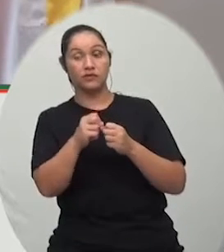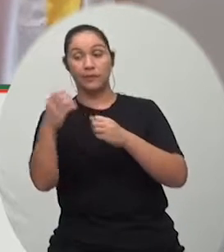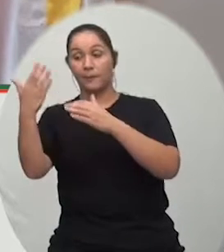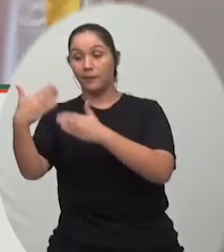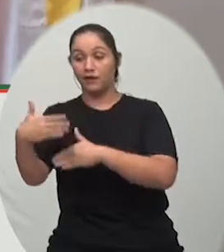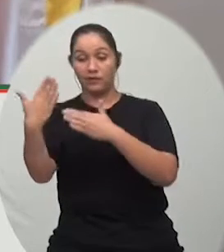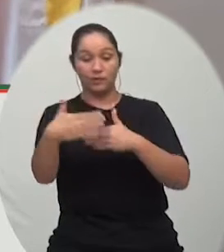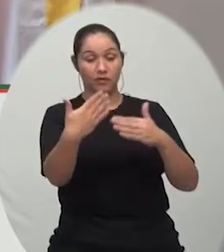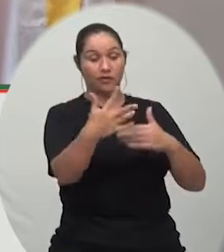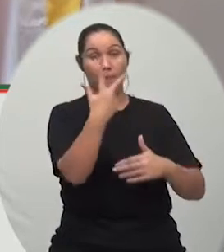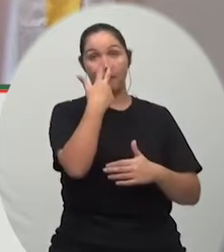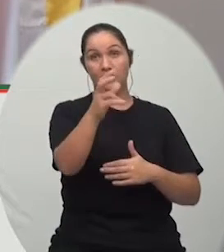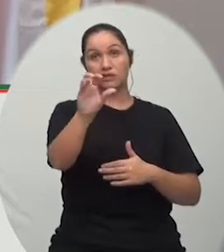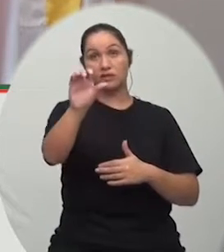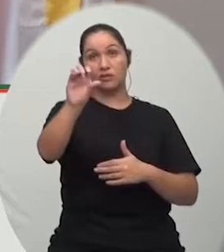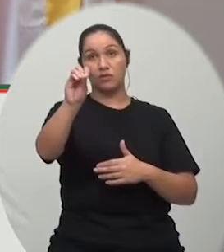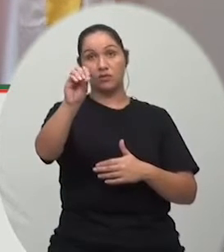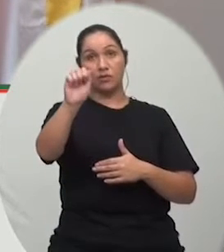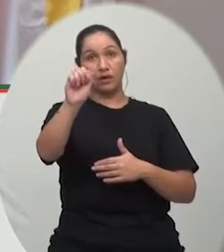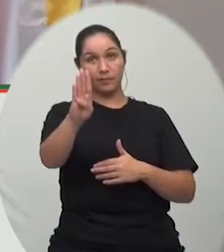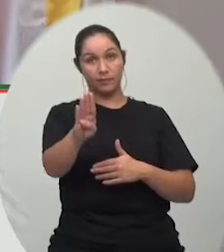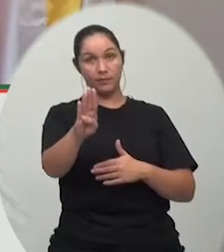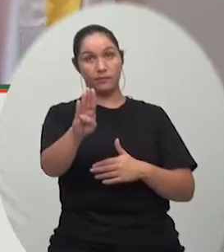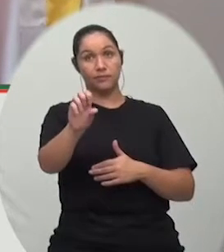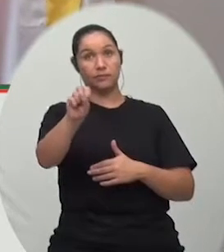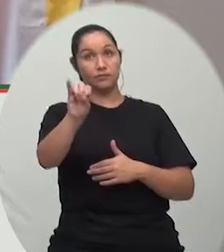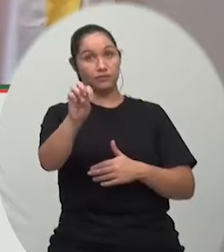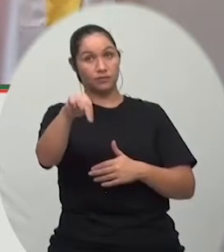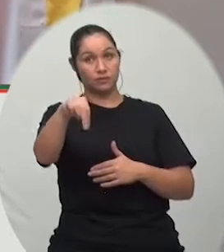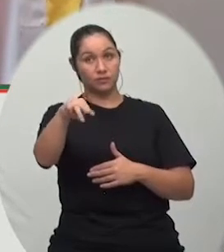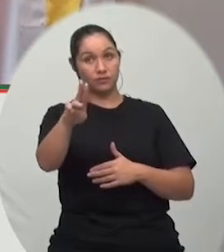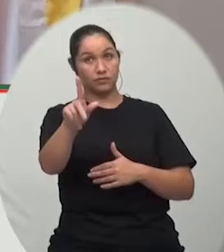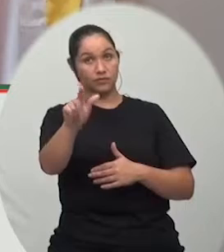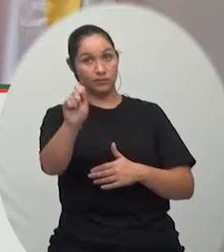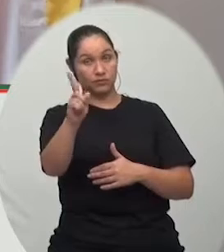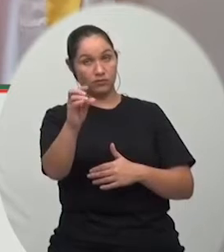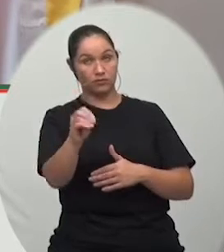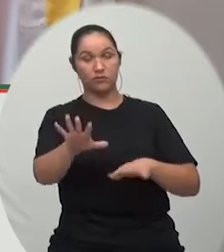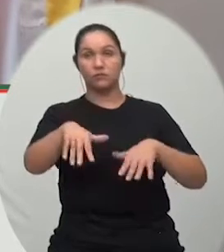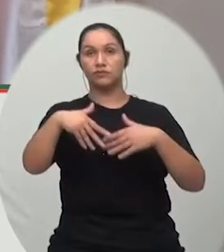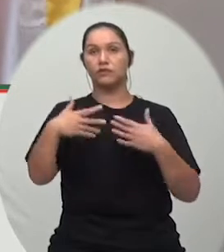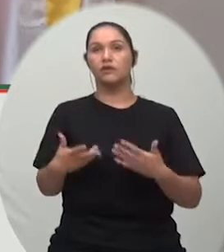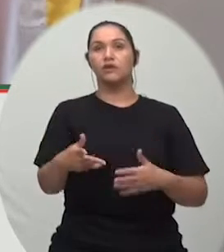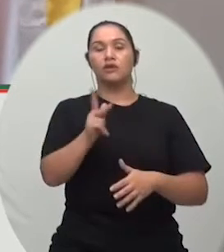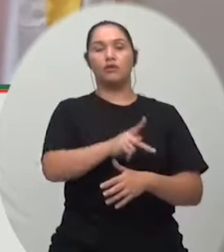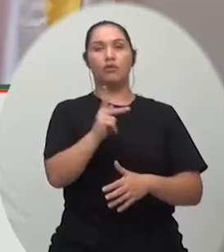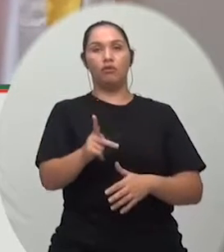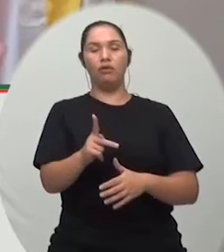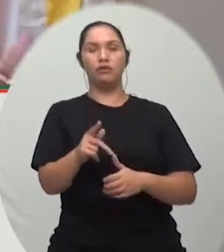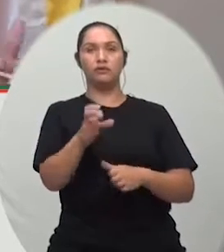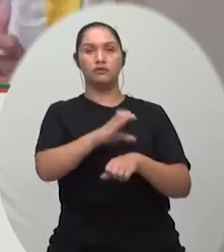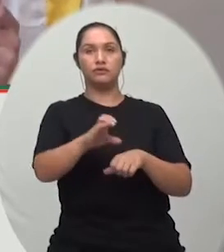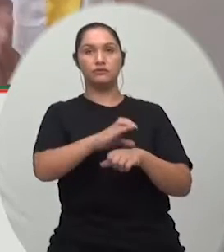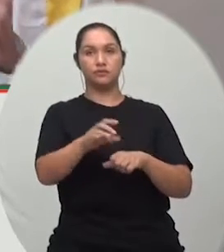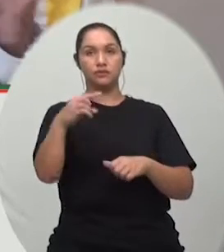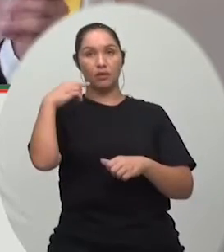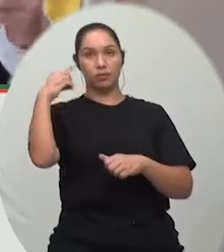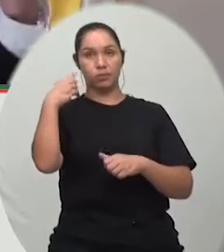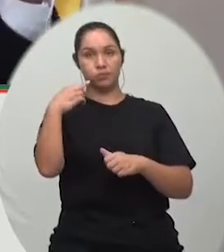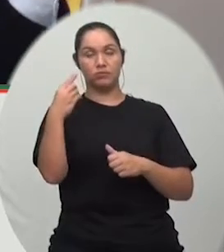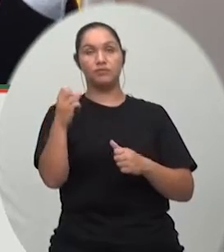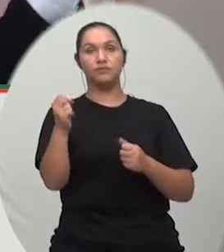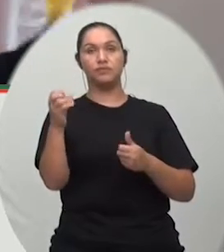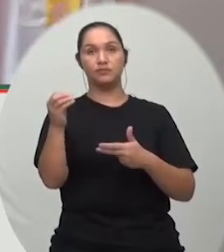a aplicar o LONS, que depois os professores do curso de Direito da UNESC também passaram a